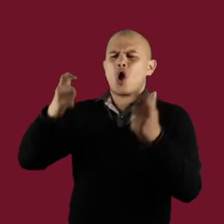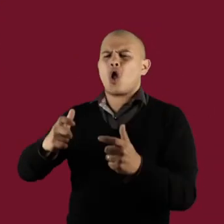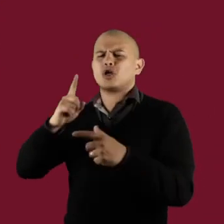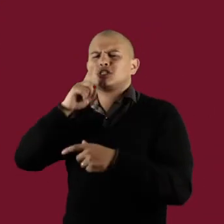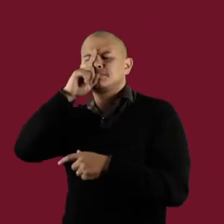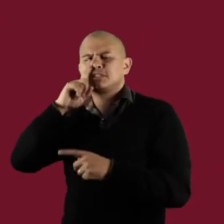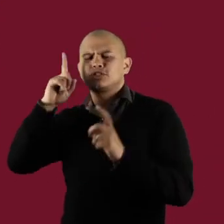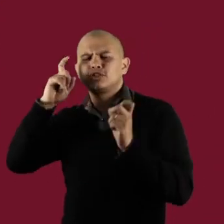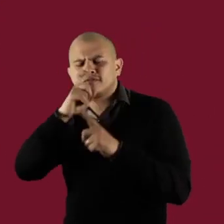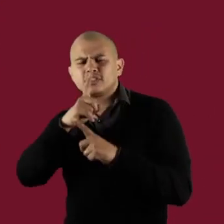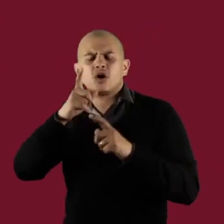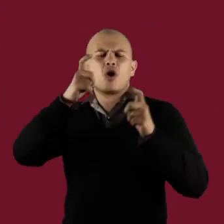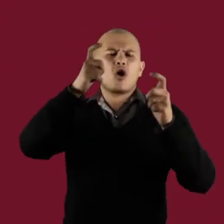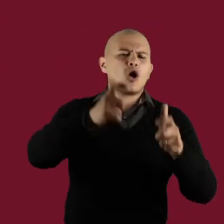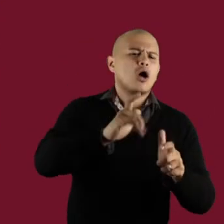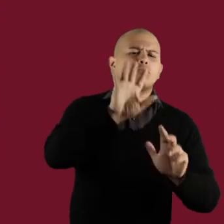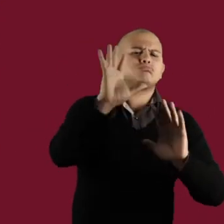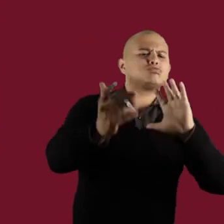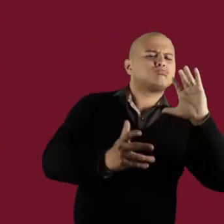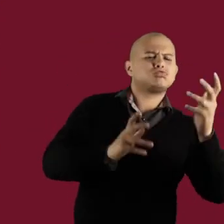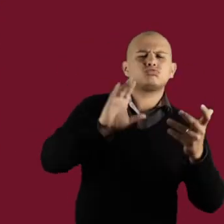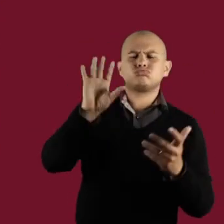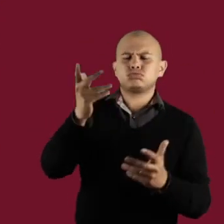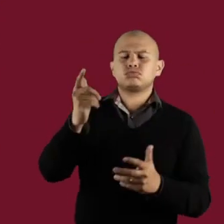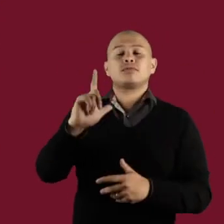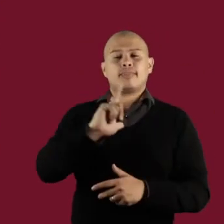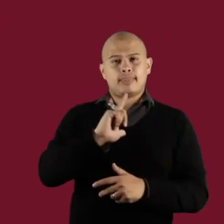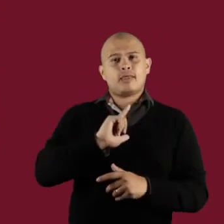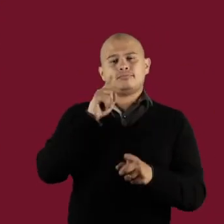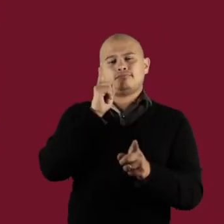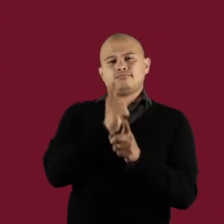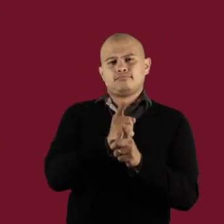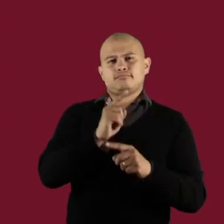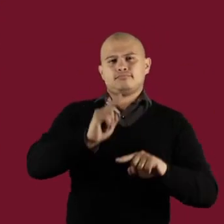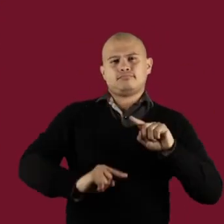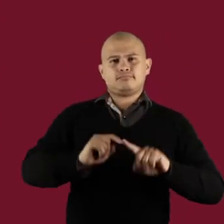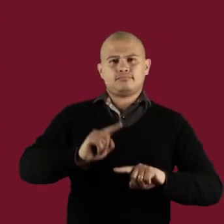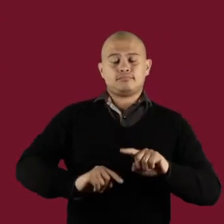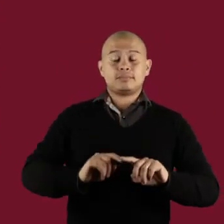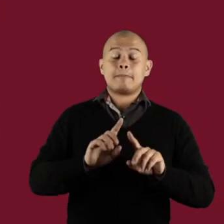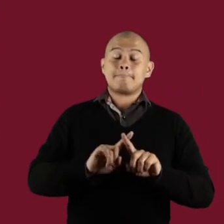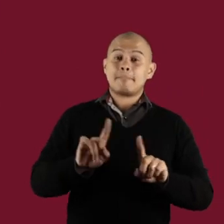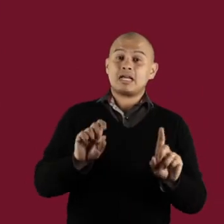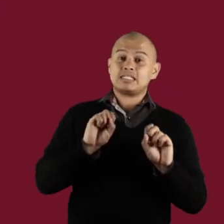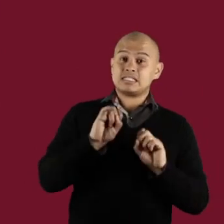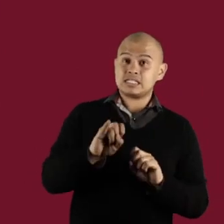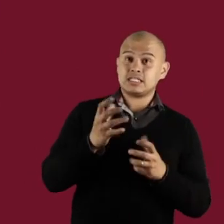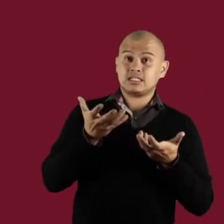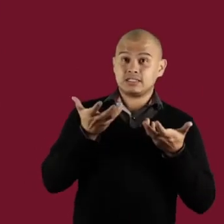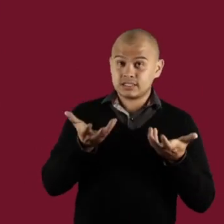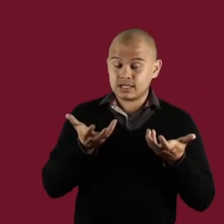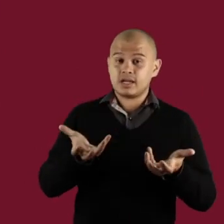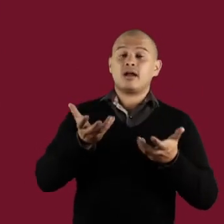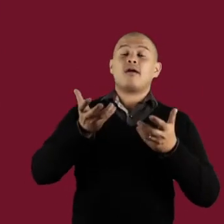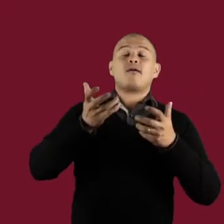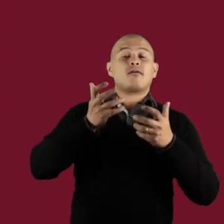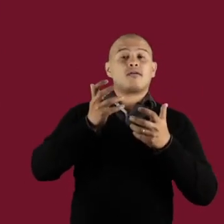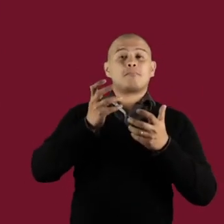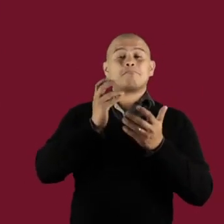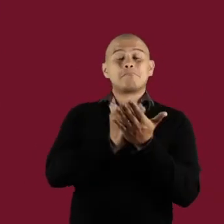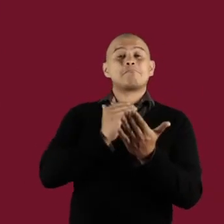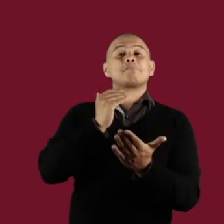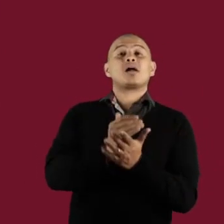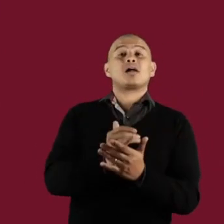Portanto, podemos encontrar lá também o material. Mas se quisermos também informação sobre operações de paz, sobre intervenção